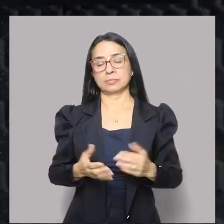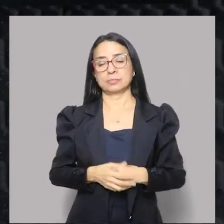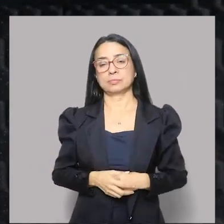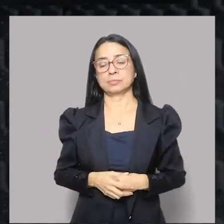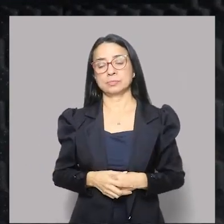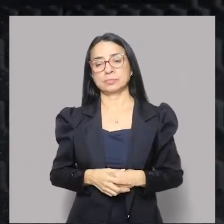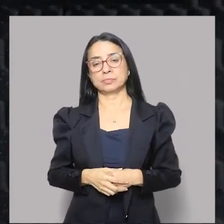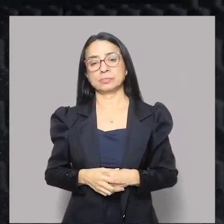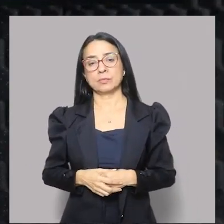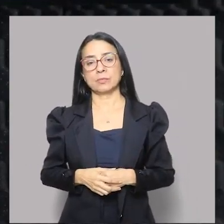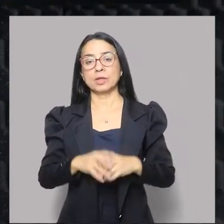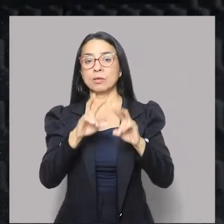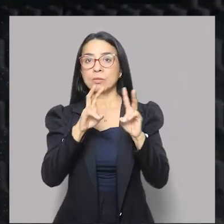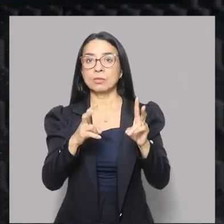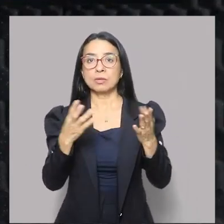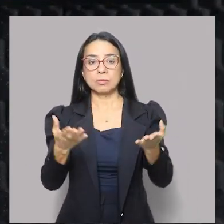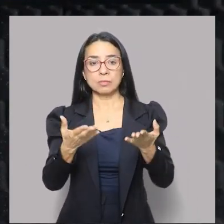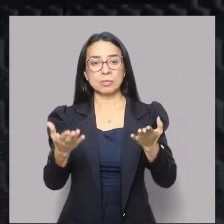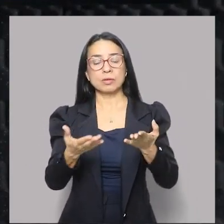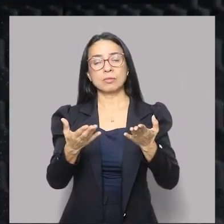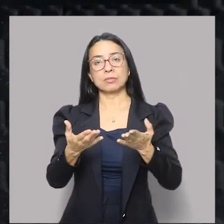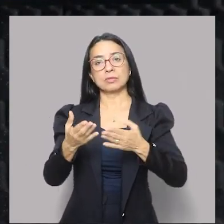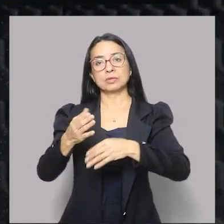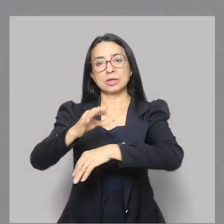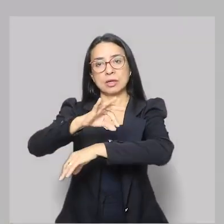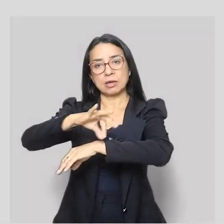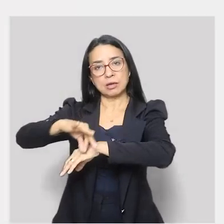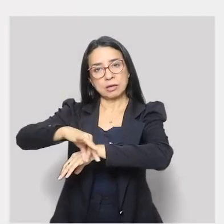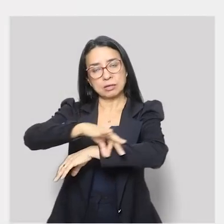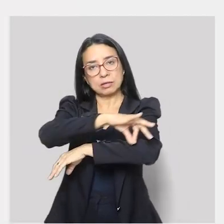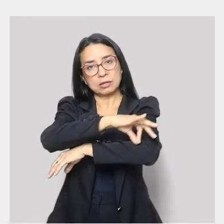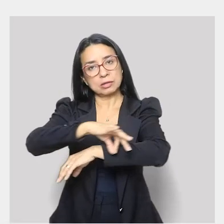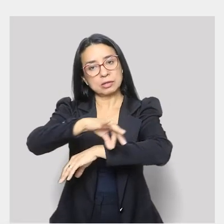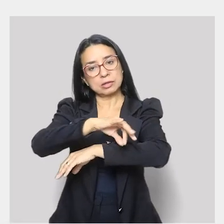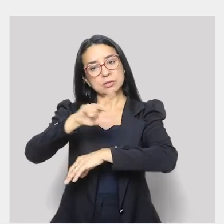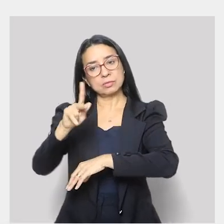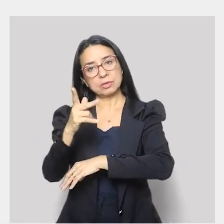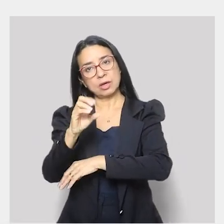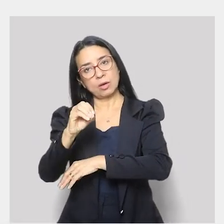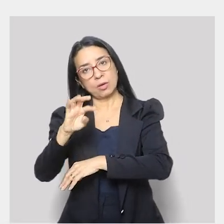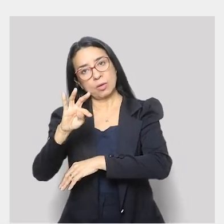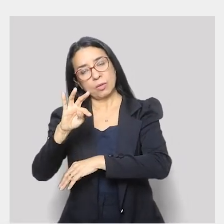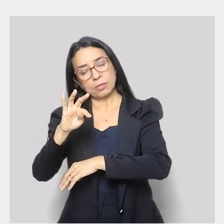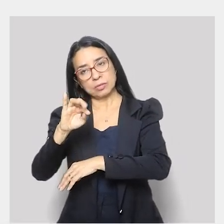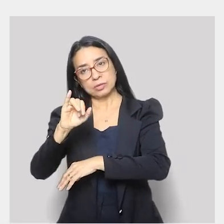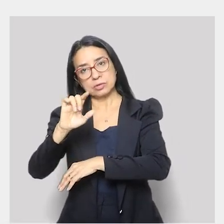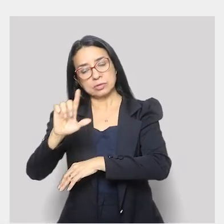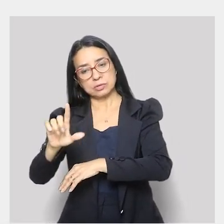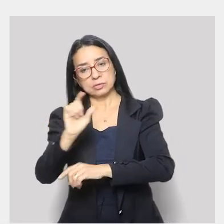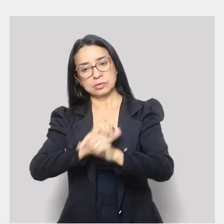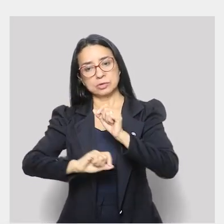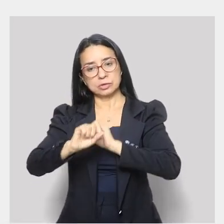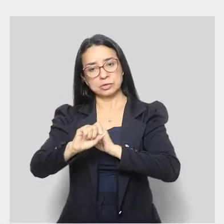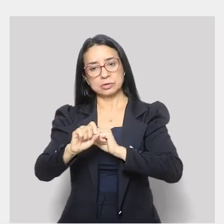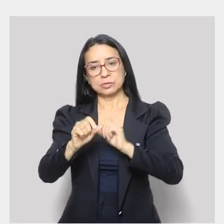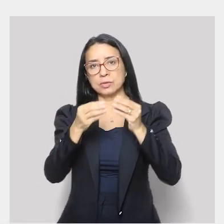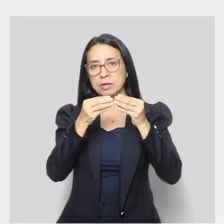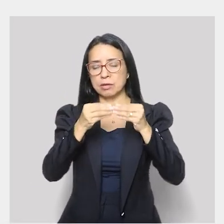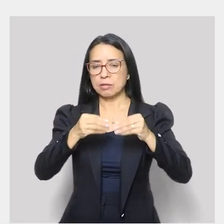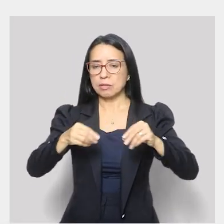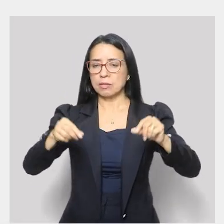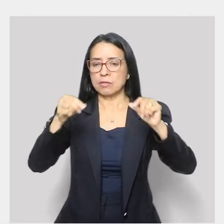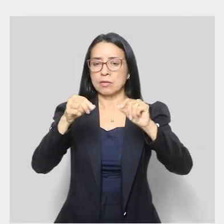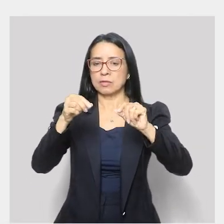é arquitetura hostil e a fragmentação do direito à cidadania. Esse é um tema que a abordagem